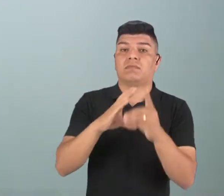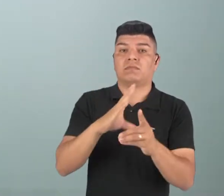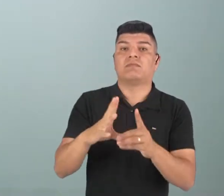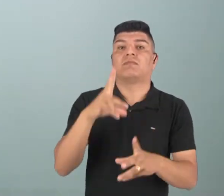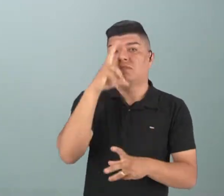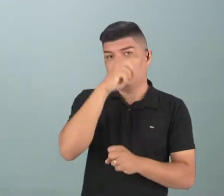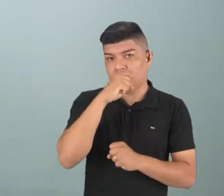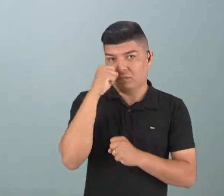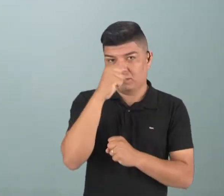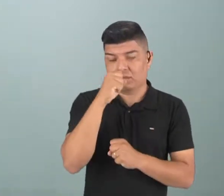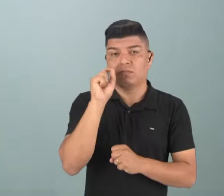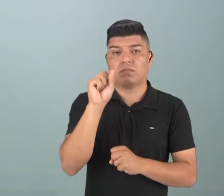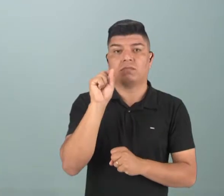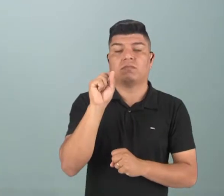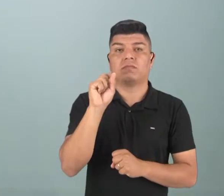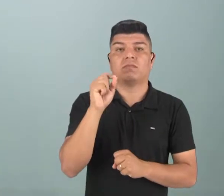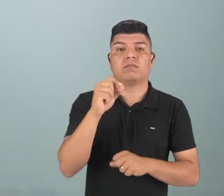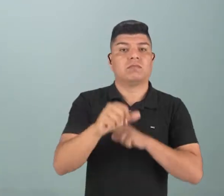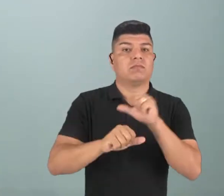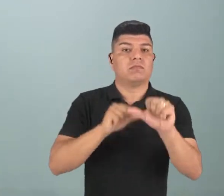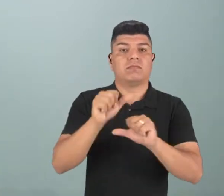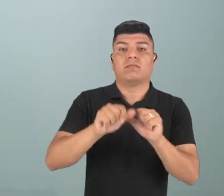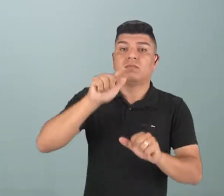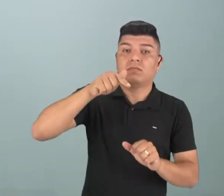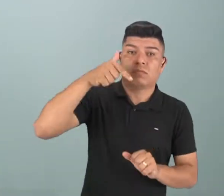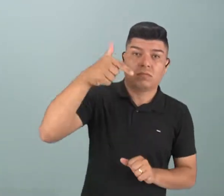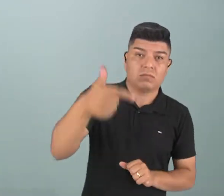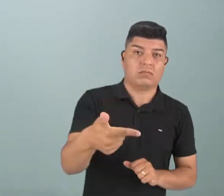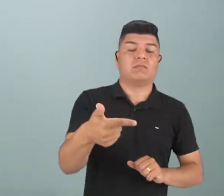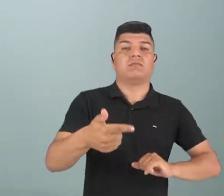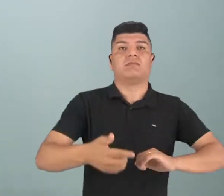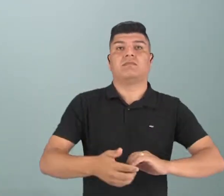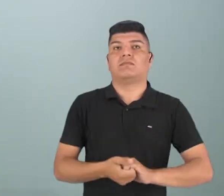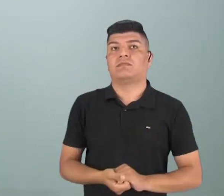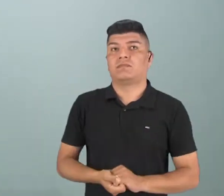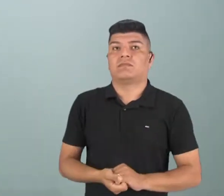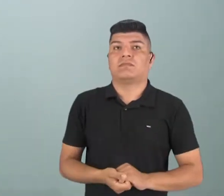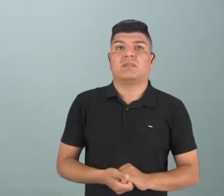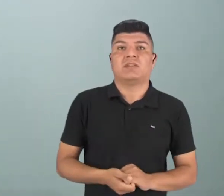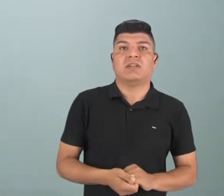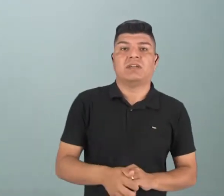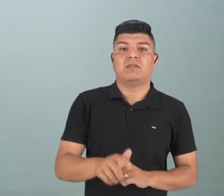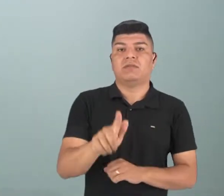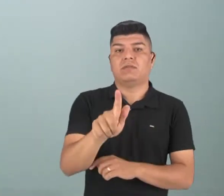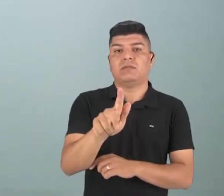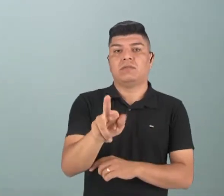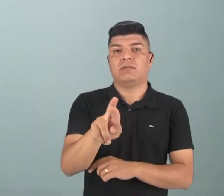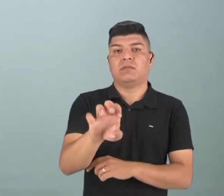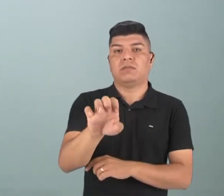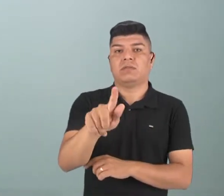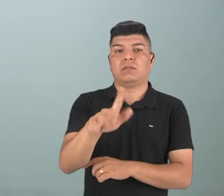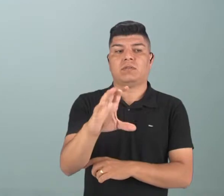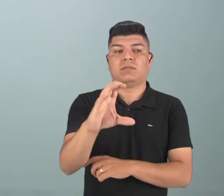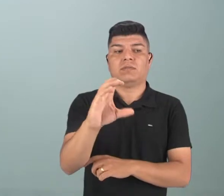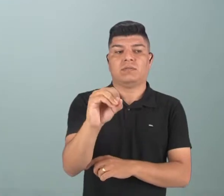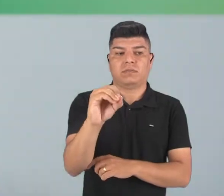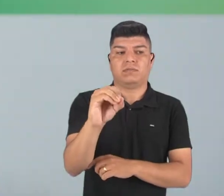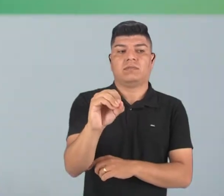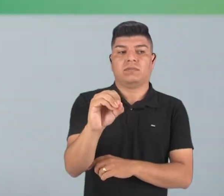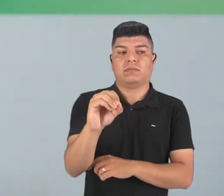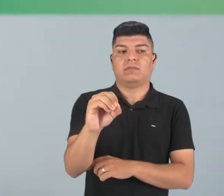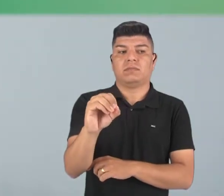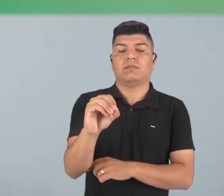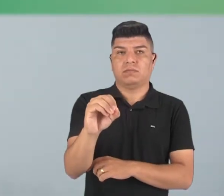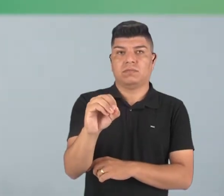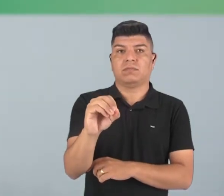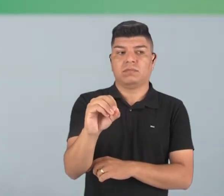muito forte. Isso só vai mudar depois, né? Depois dos gregos, nós temos os romanos e